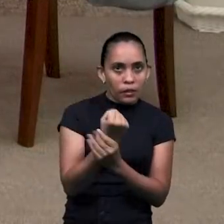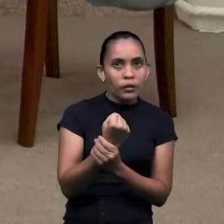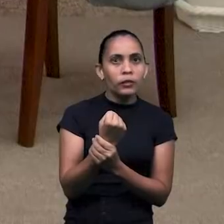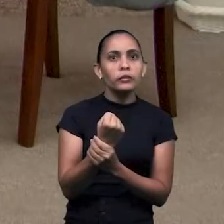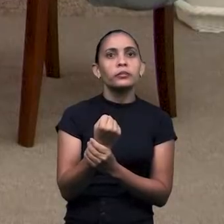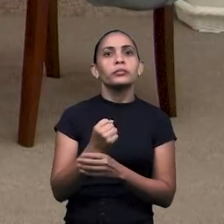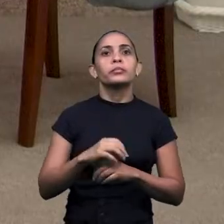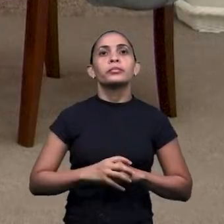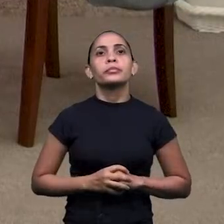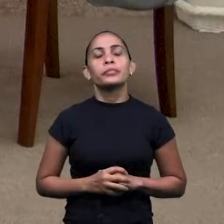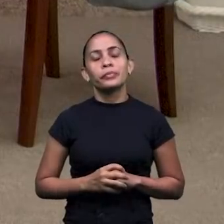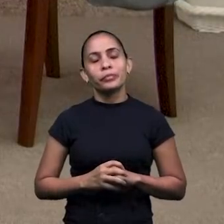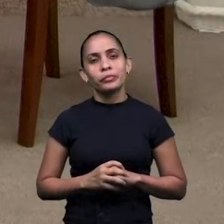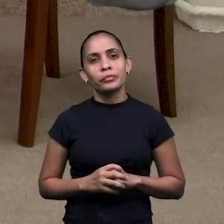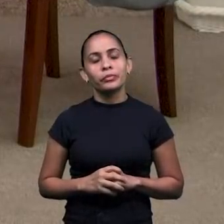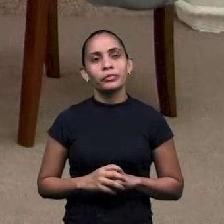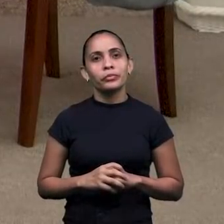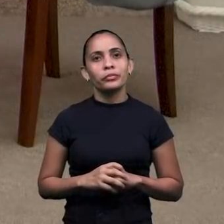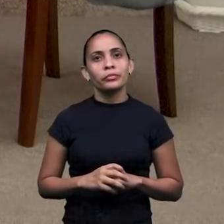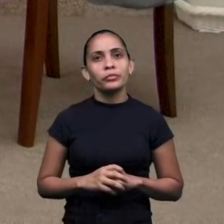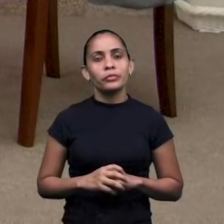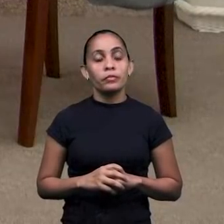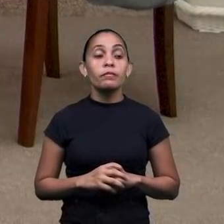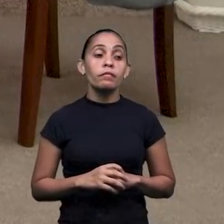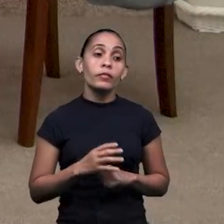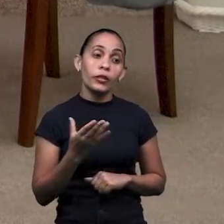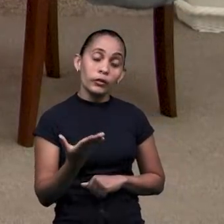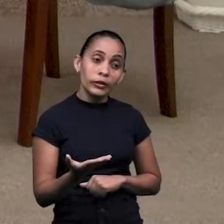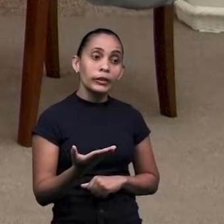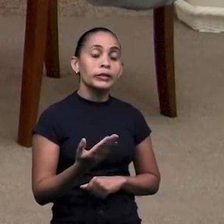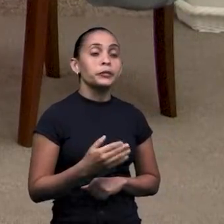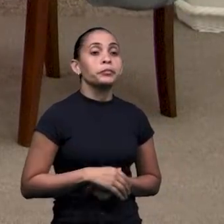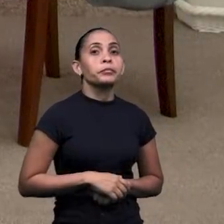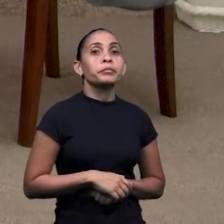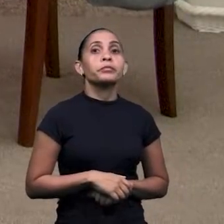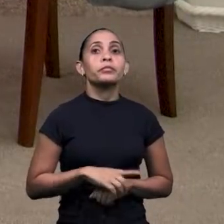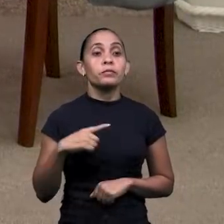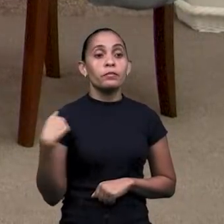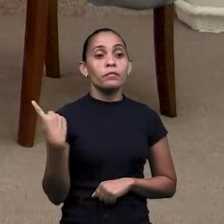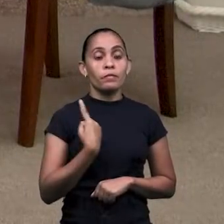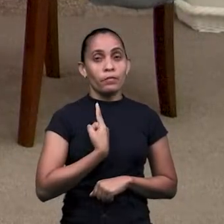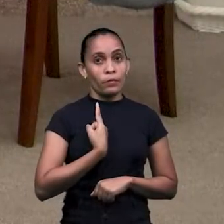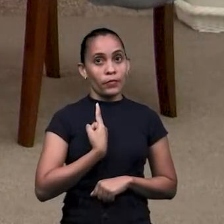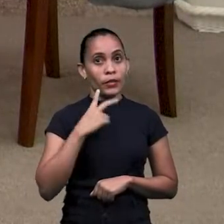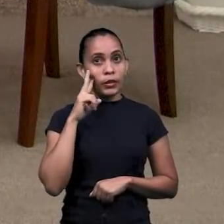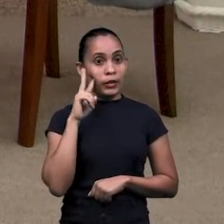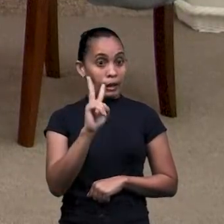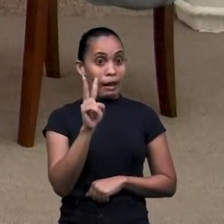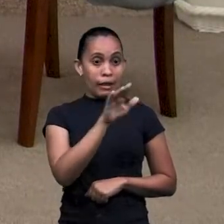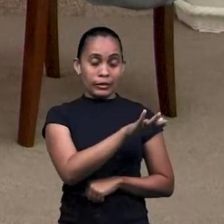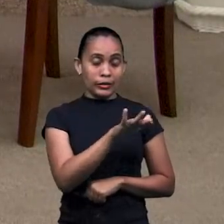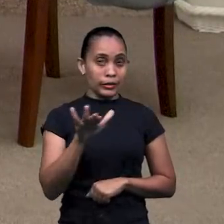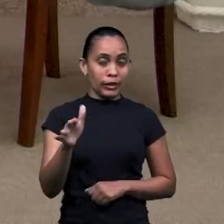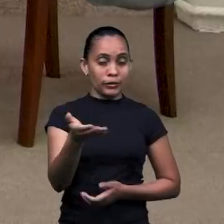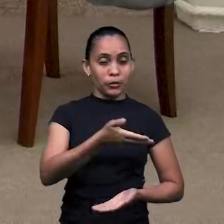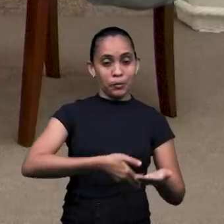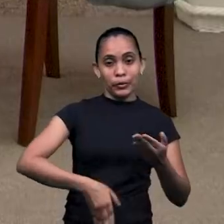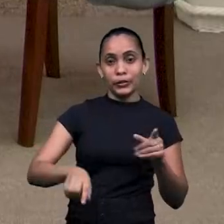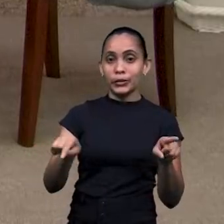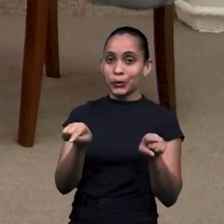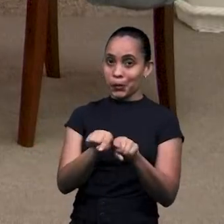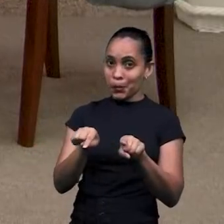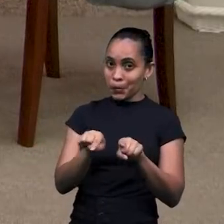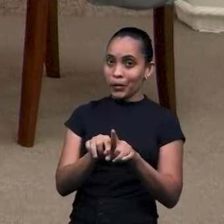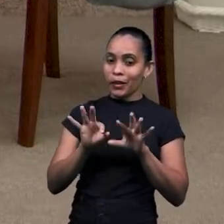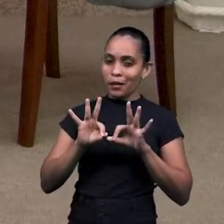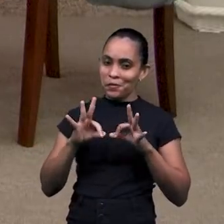as respostas e as perguntas que foram feitas. É verdade. E sabe, meus queridos, nós vemos o seguinte: as crianças estão participando e